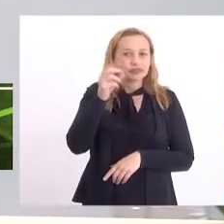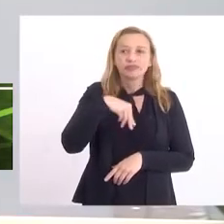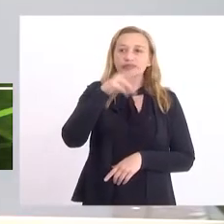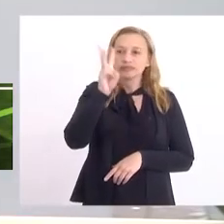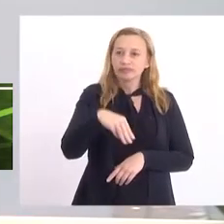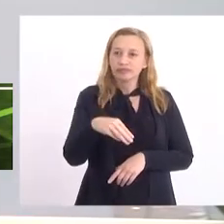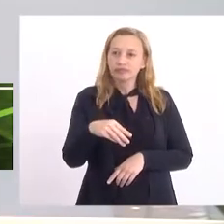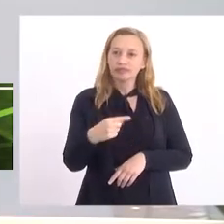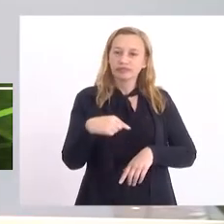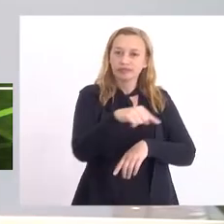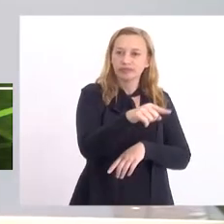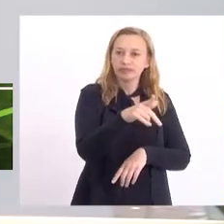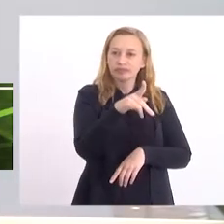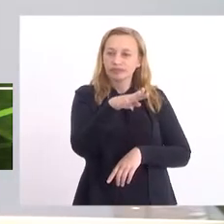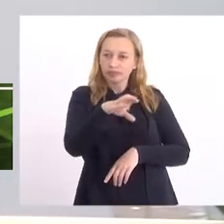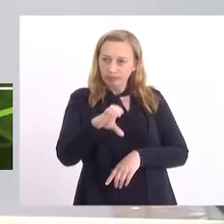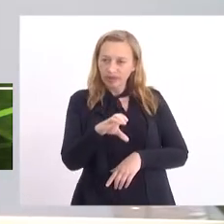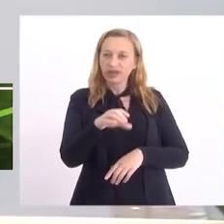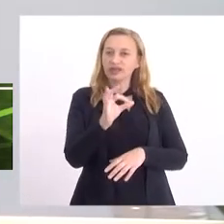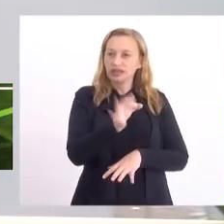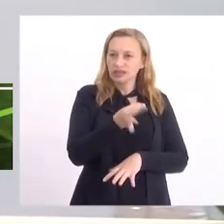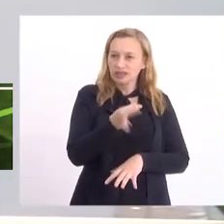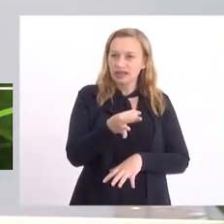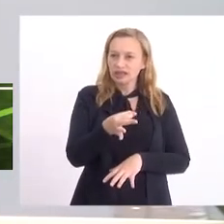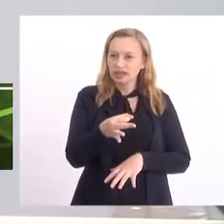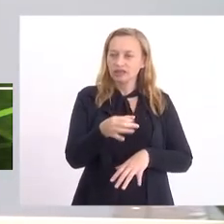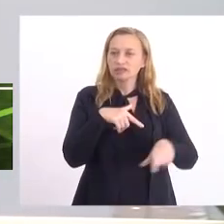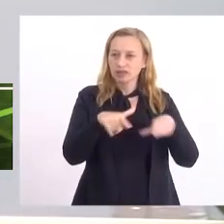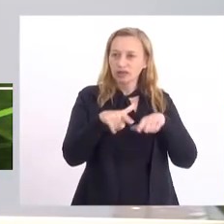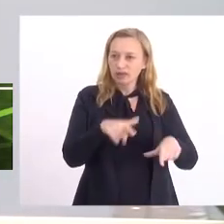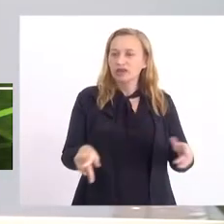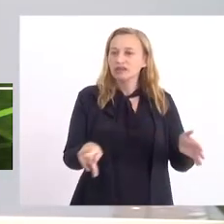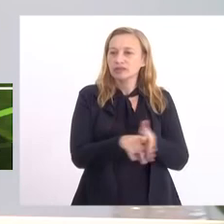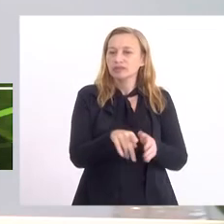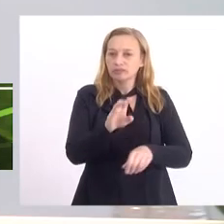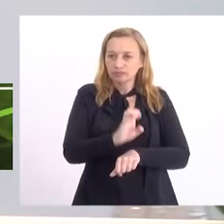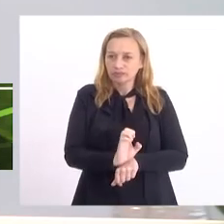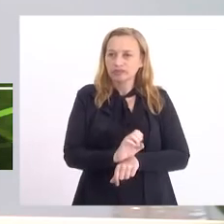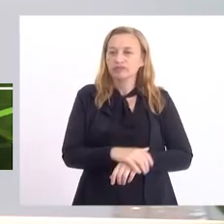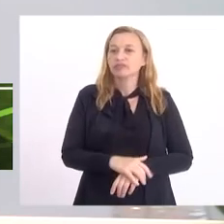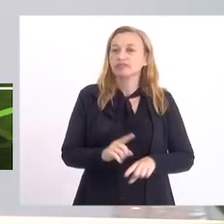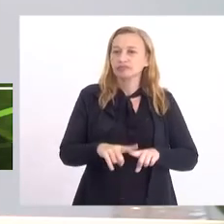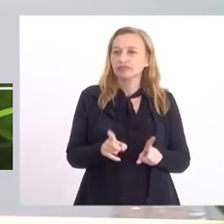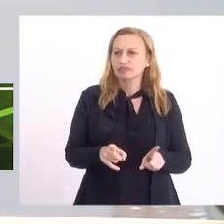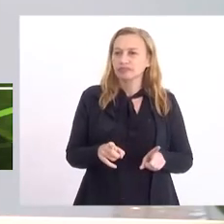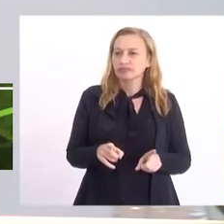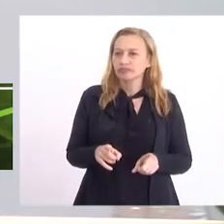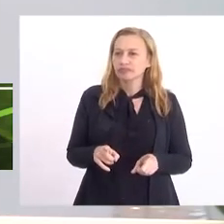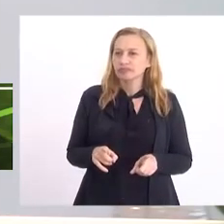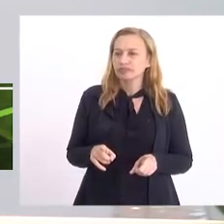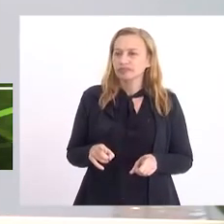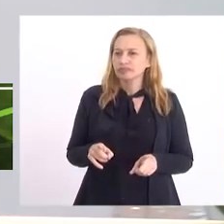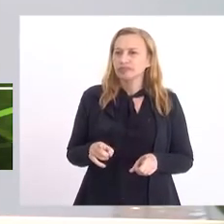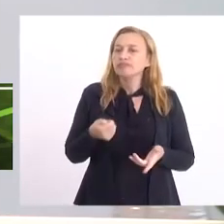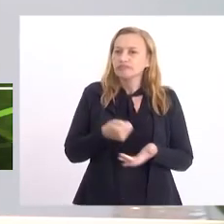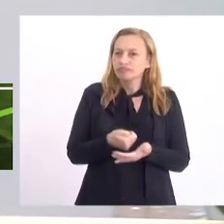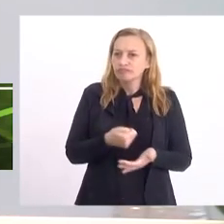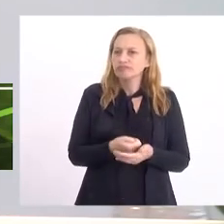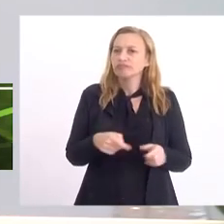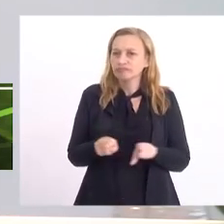fazendo a função, de fato, que o João fala, tem razão. É uma carreira de Estado e tem que ser uma carreira de Estado. Uhum. Mas a peculiaridade da função exige